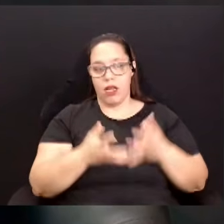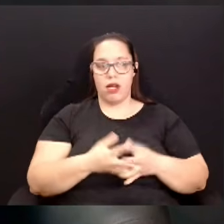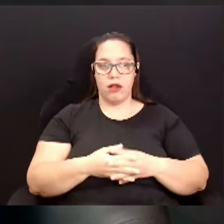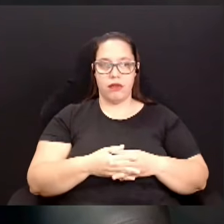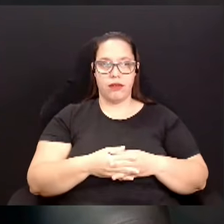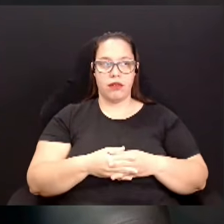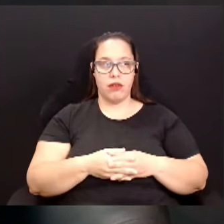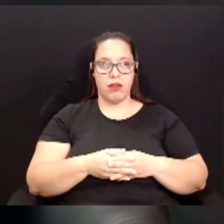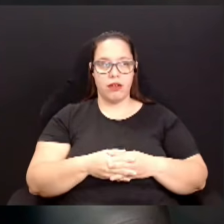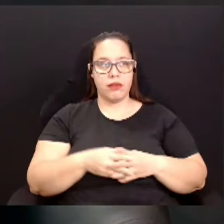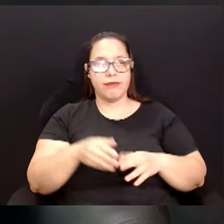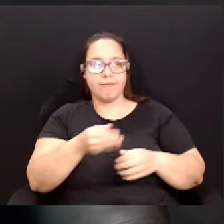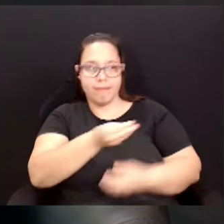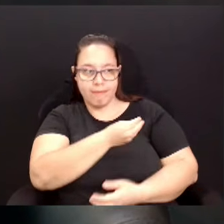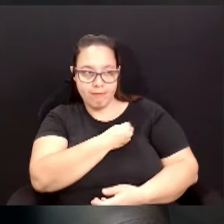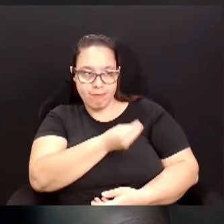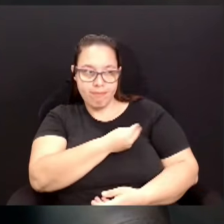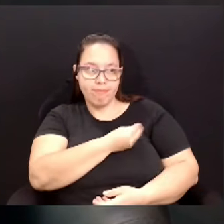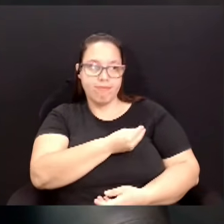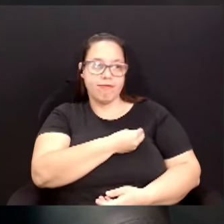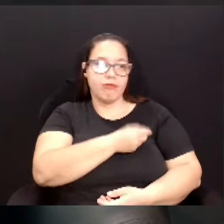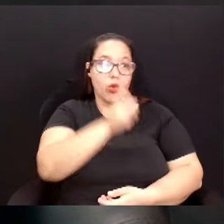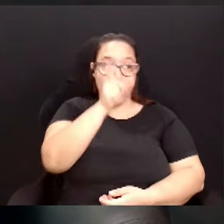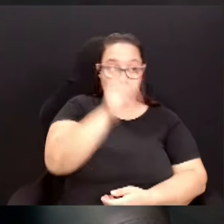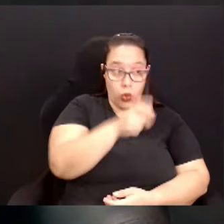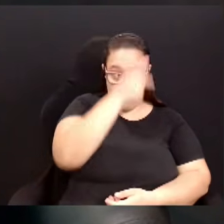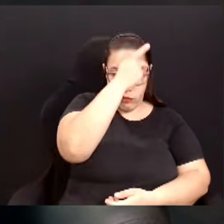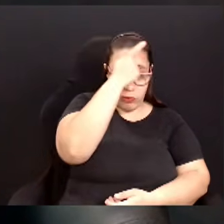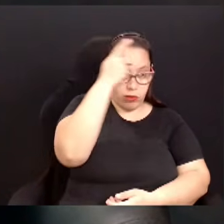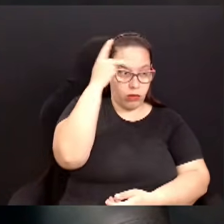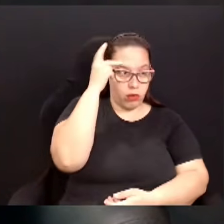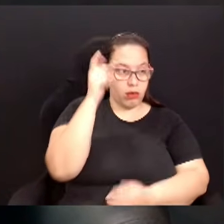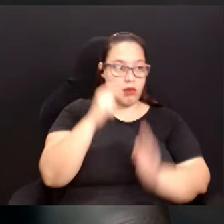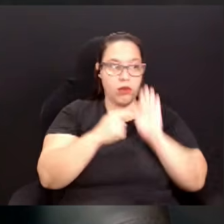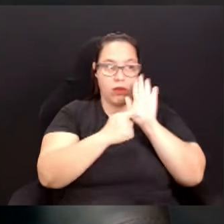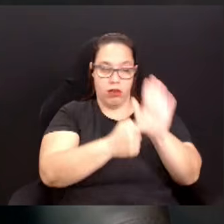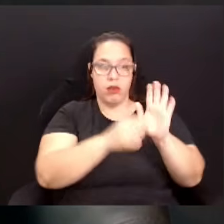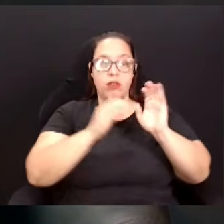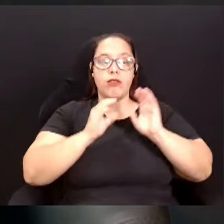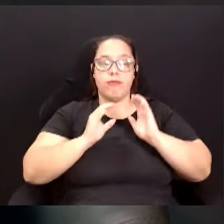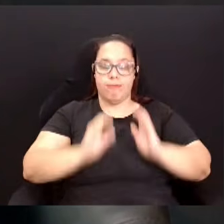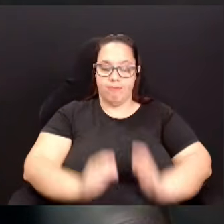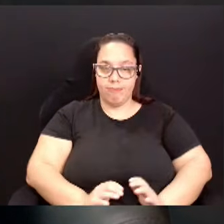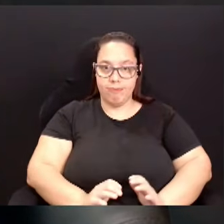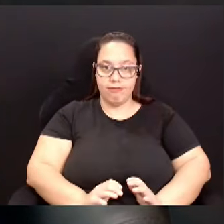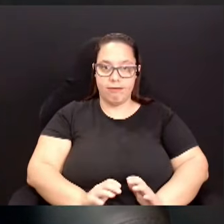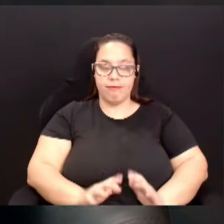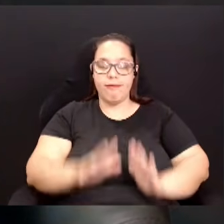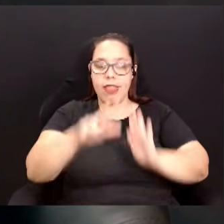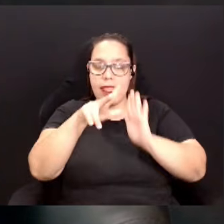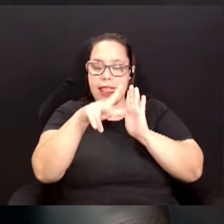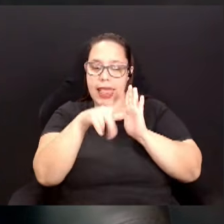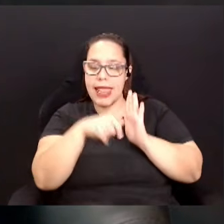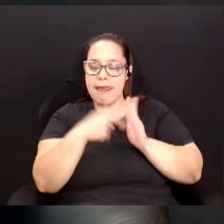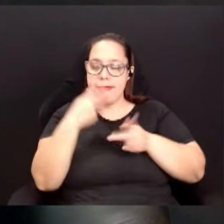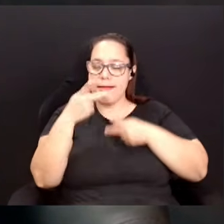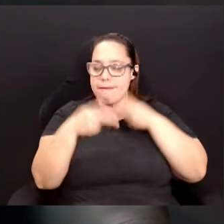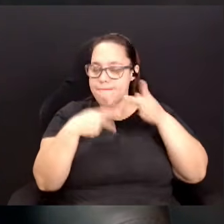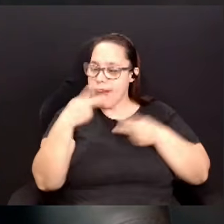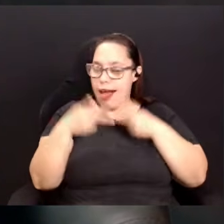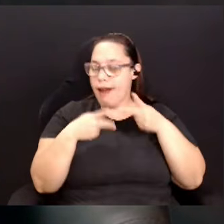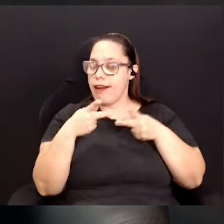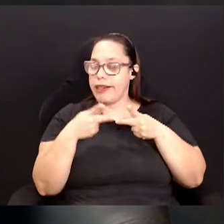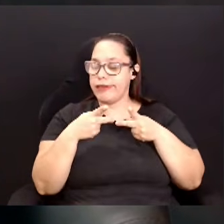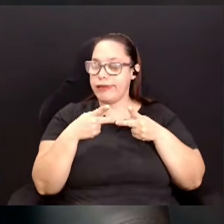né, com essa pessoa que demonstra esse comportamento, esse sequestrador, né, de fala, a tendência é que nós nos